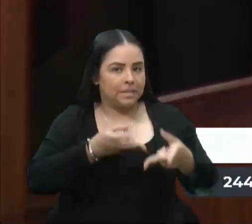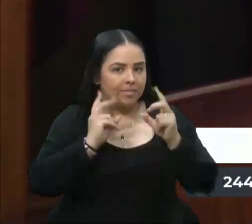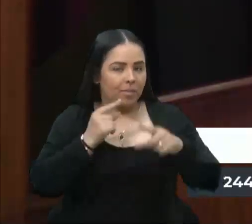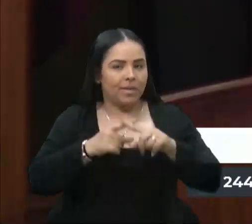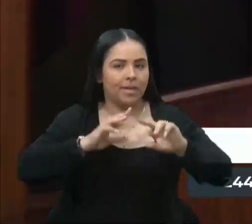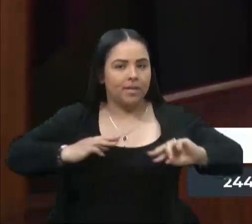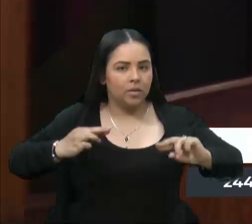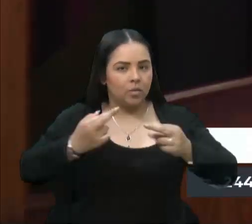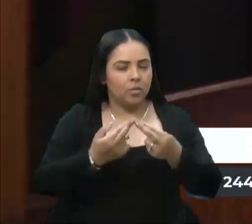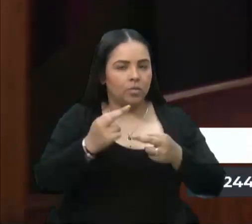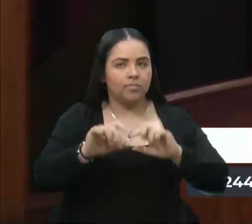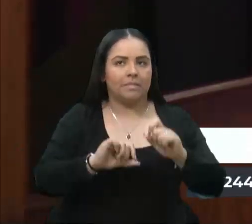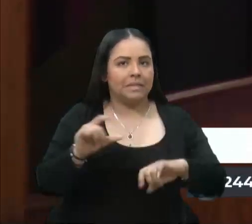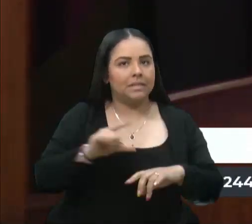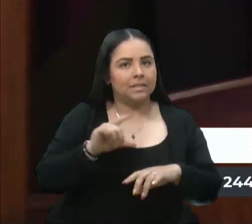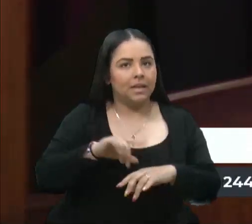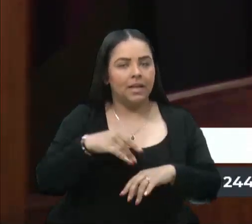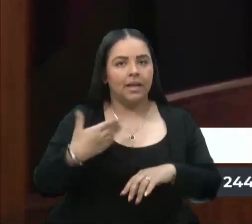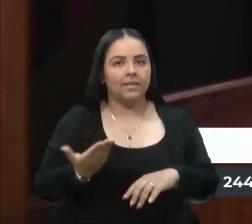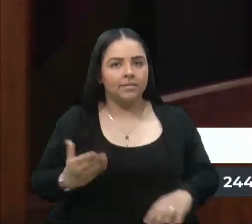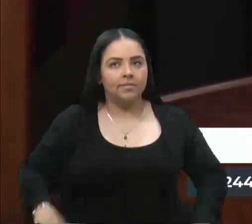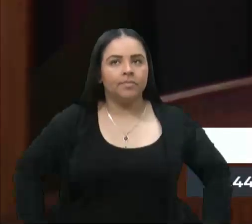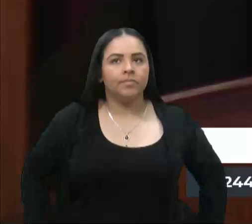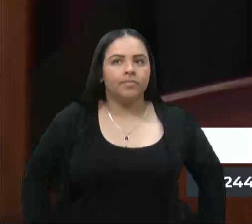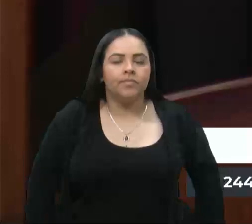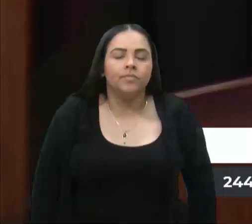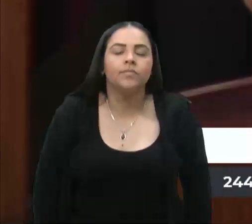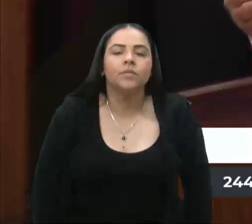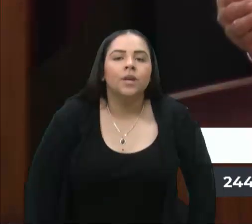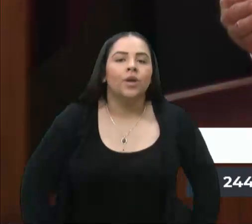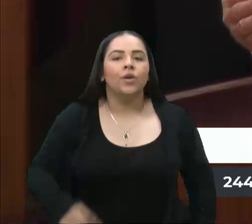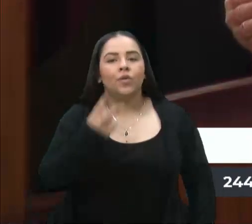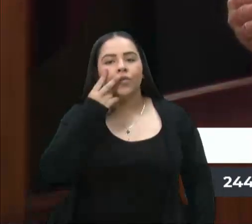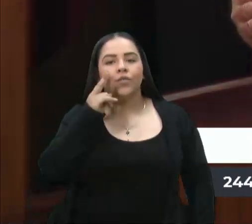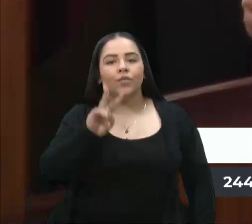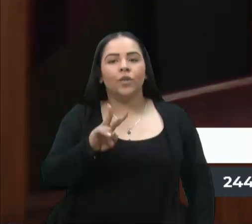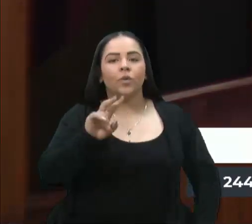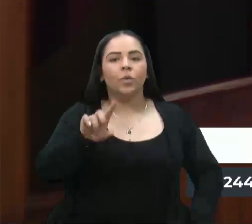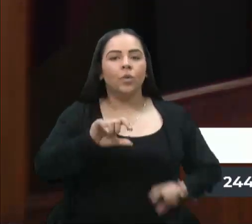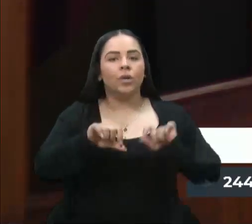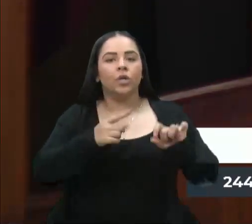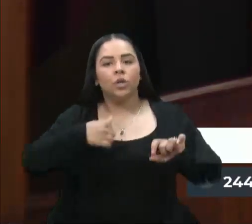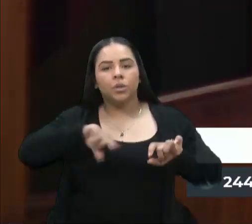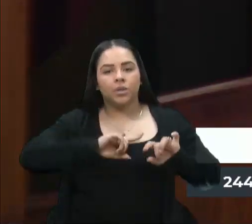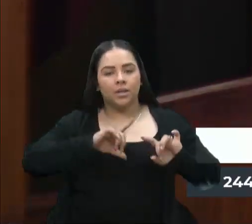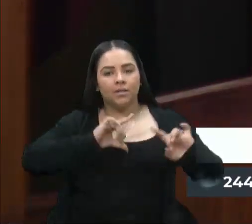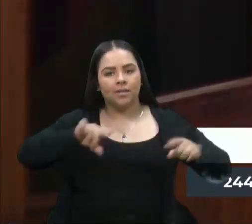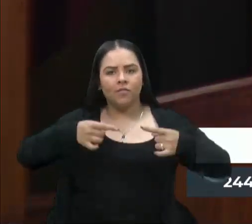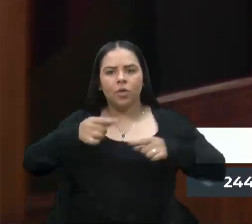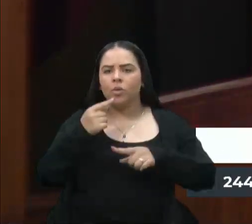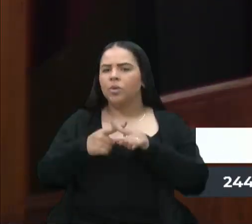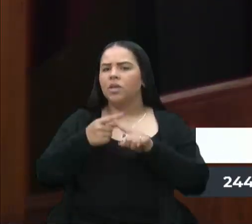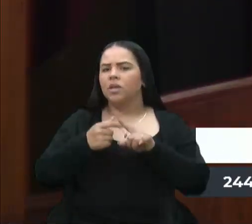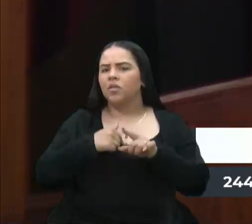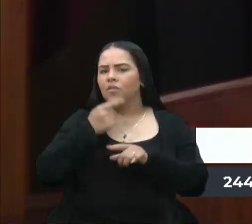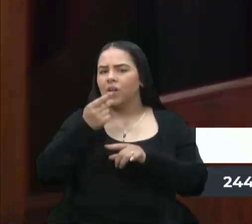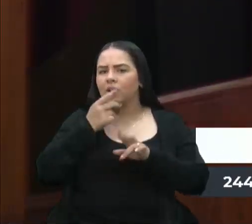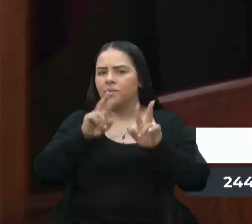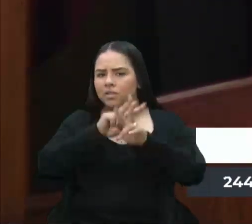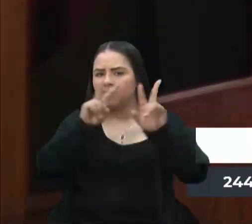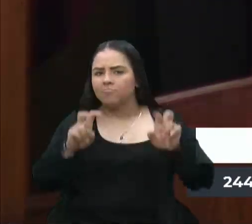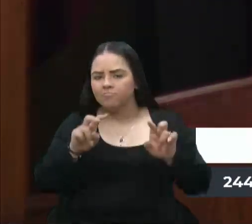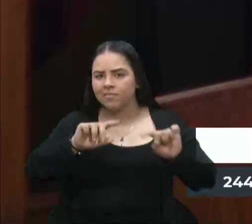pública pontuou os desafios que a gente tem. Por que eu digo isso, vereadora Gladys? Eu